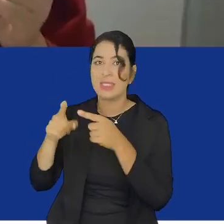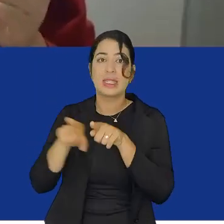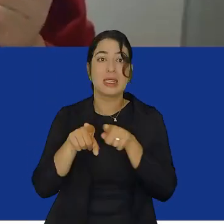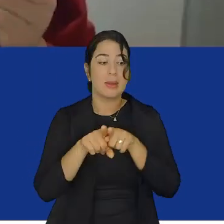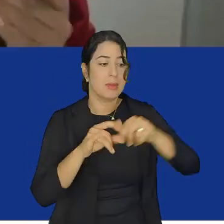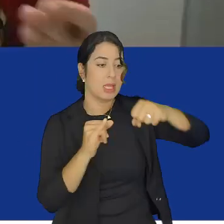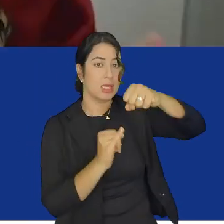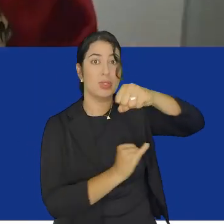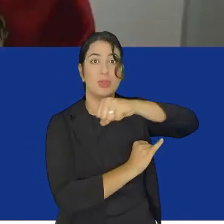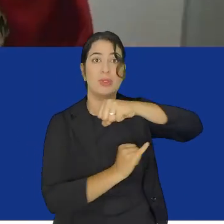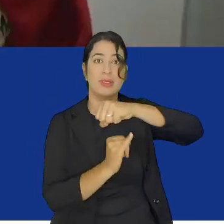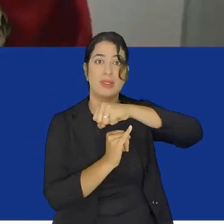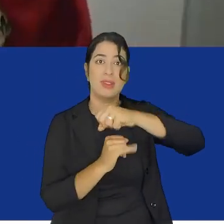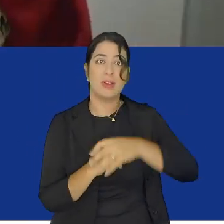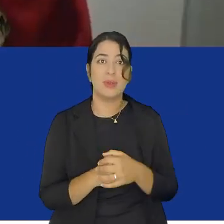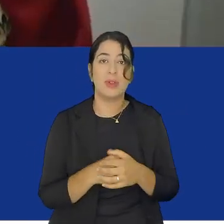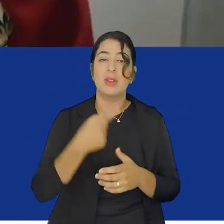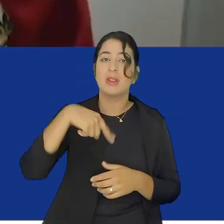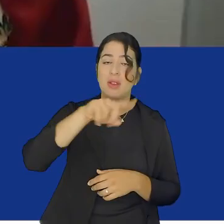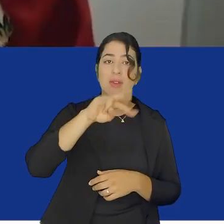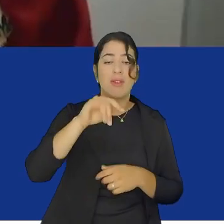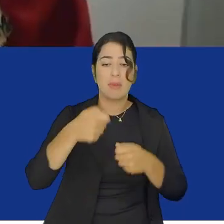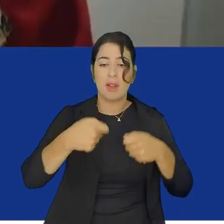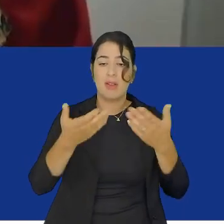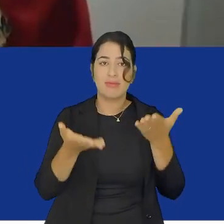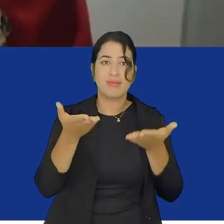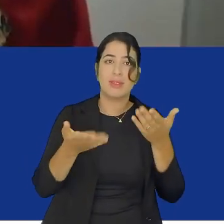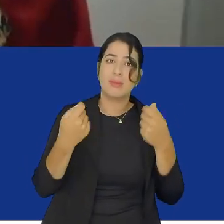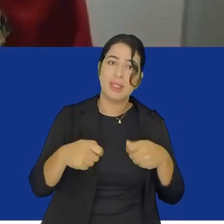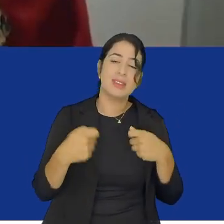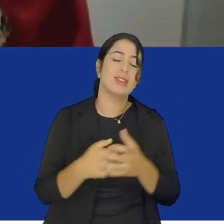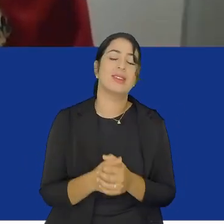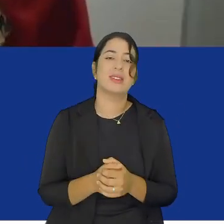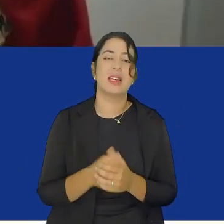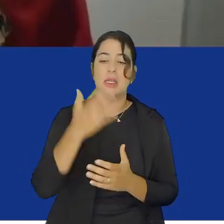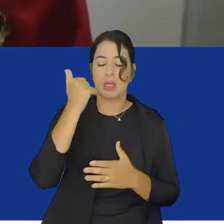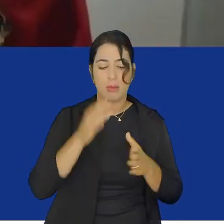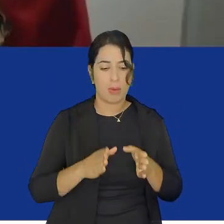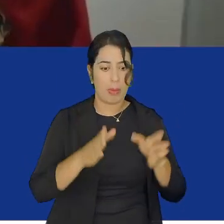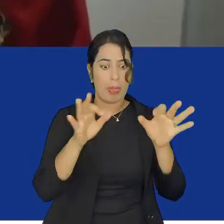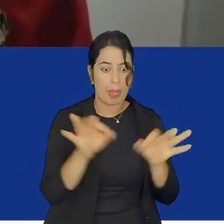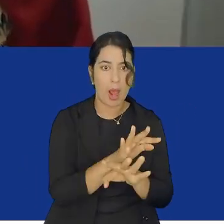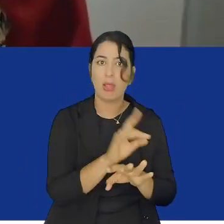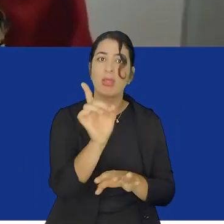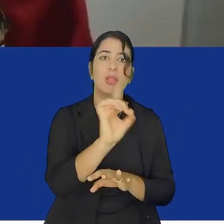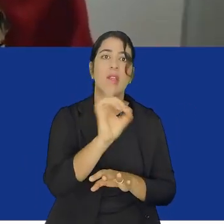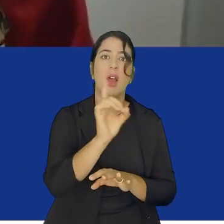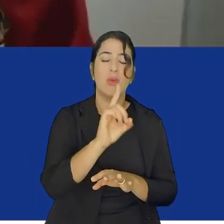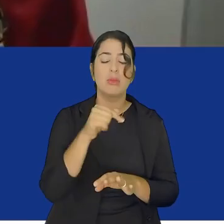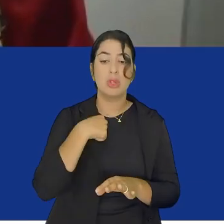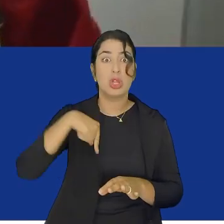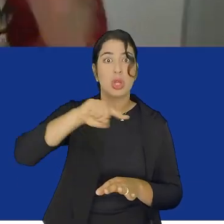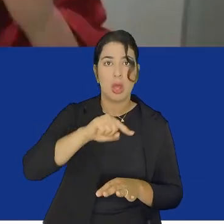instituição. A gente vai ter que encontrar caminhos, gente. E olha, esses caminhos não estão prontos. A gente precisa ter muito claro que a gente